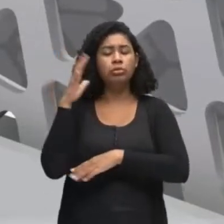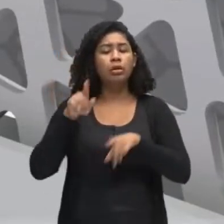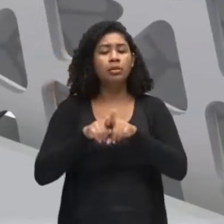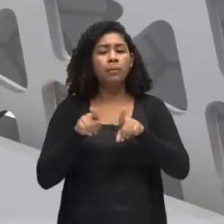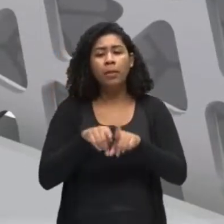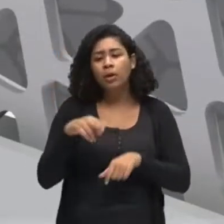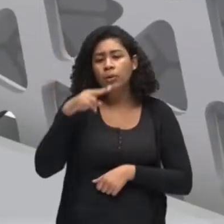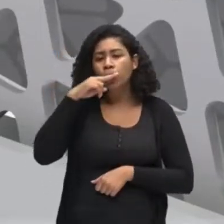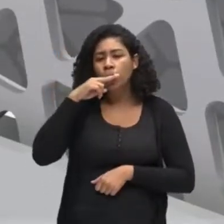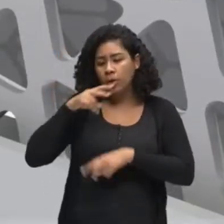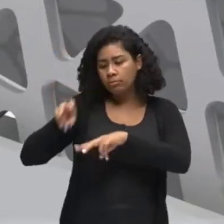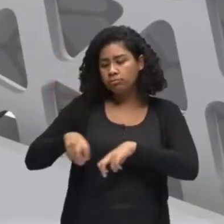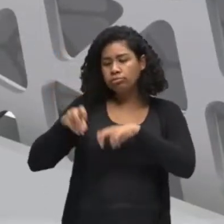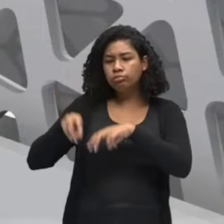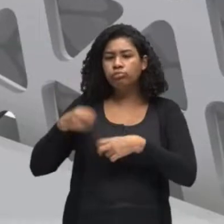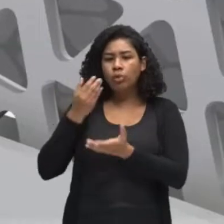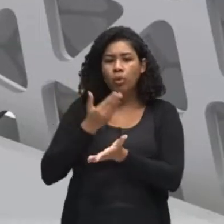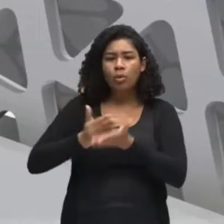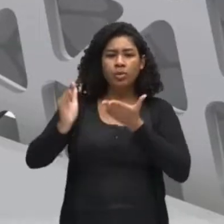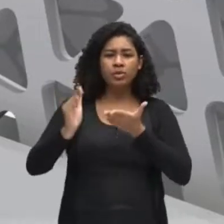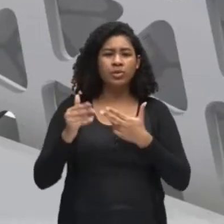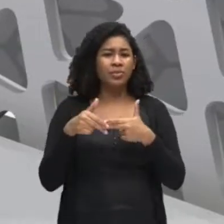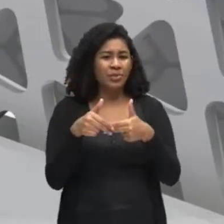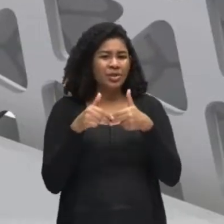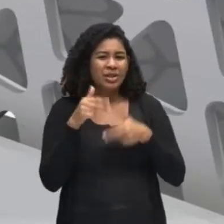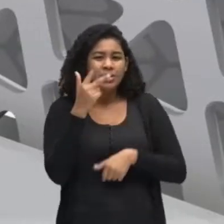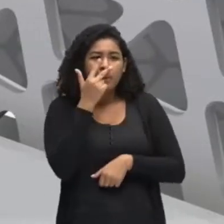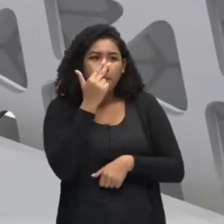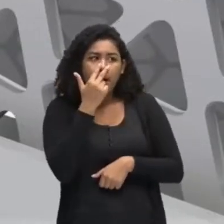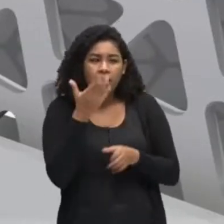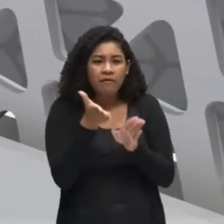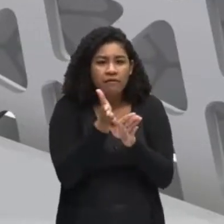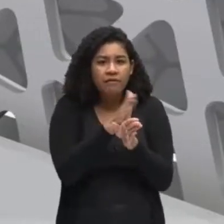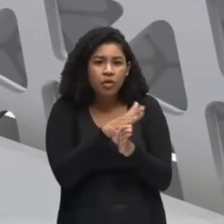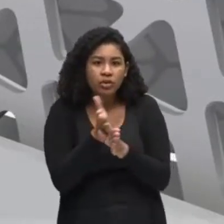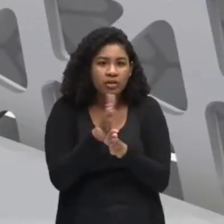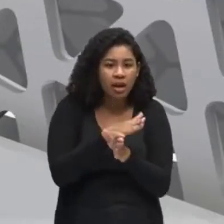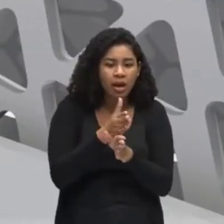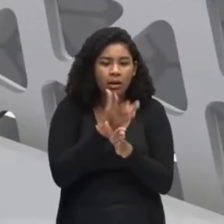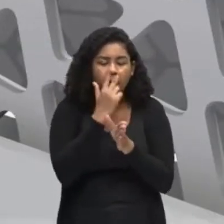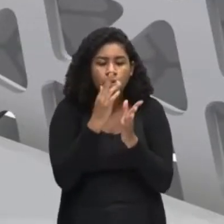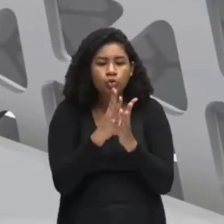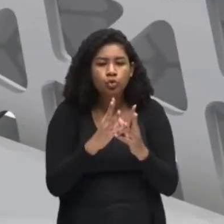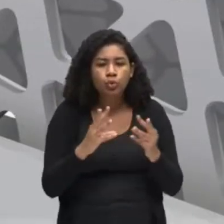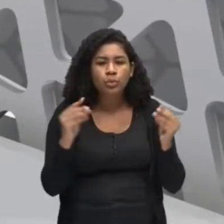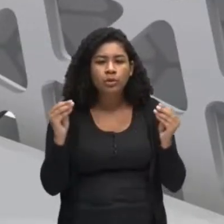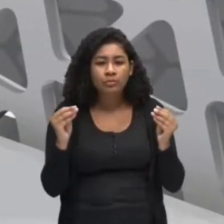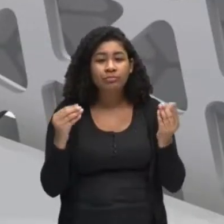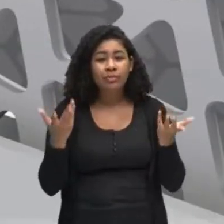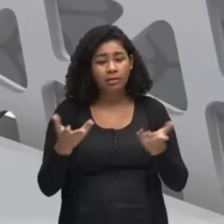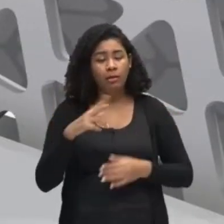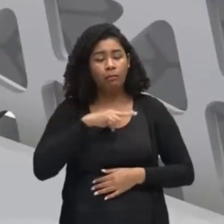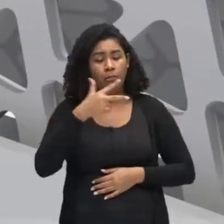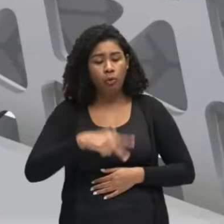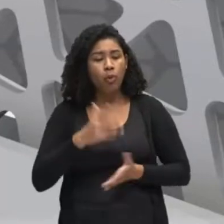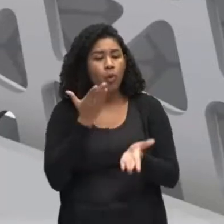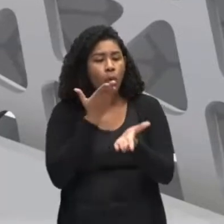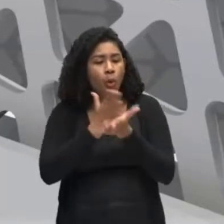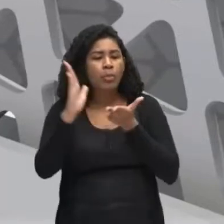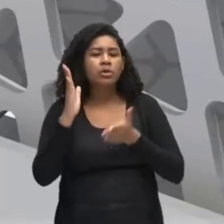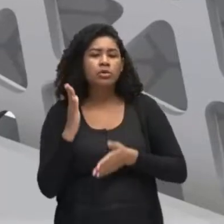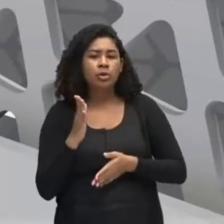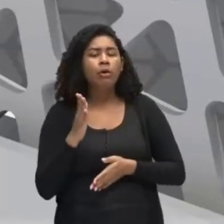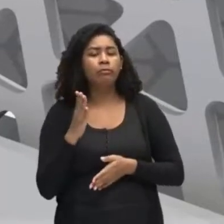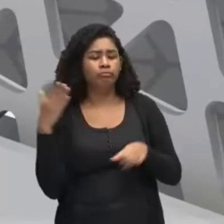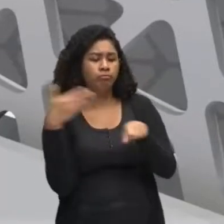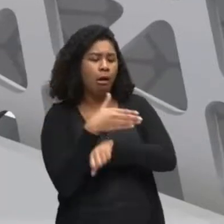linha imaginária do tratado, ela vai se afastando. E aí os portugueses começam a adentrar essa região. Uma das provas disso é que